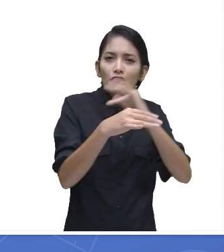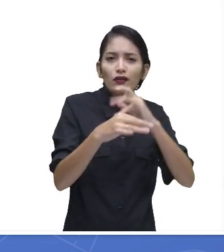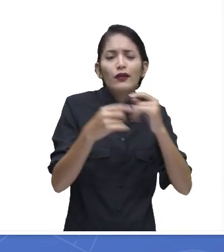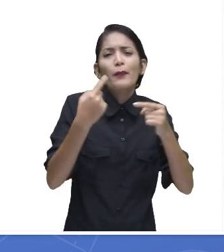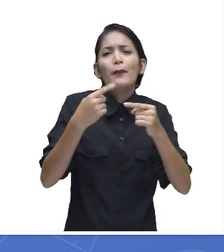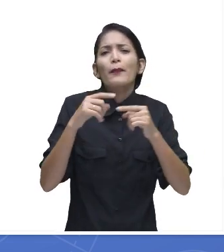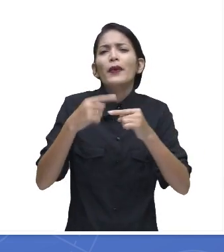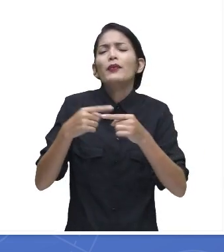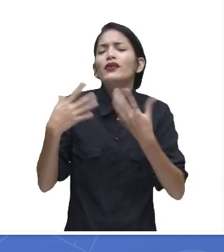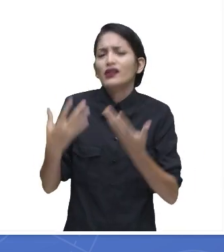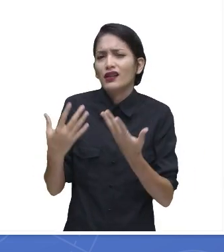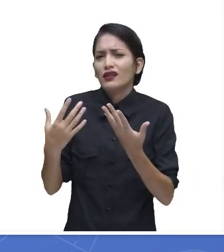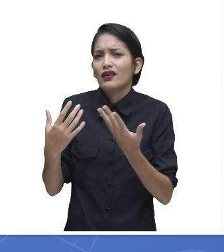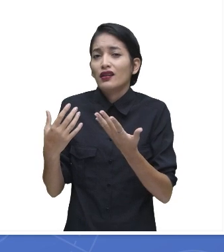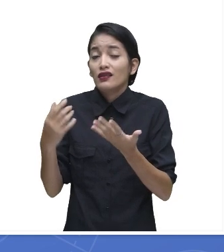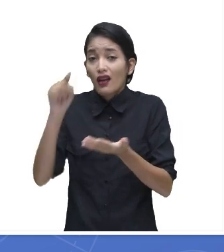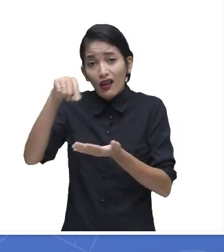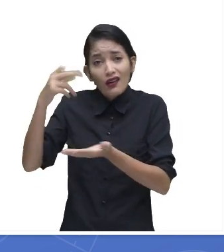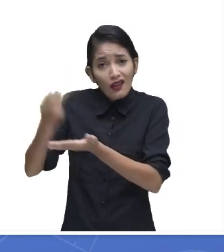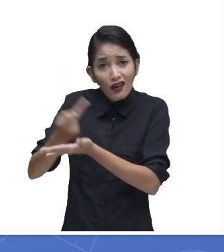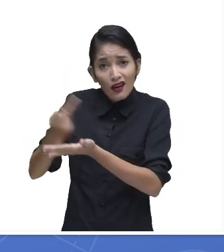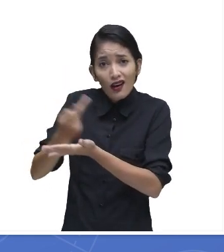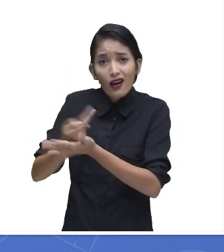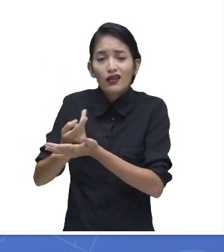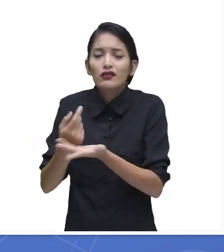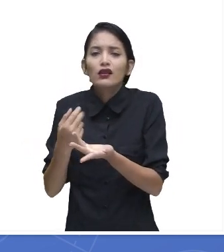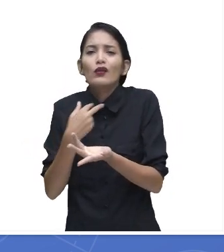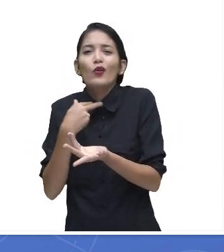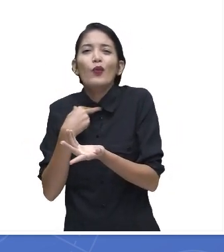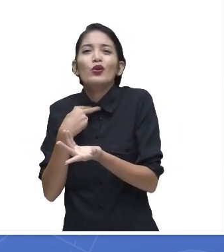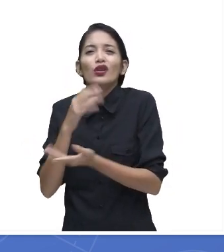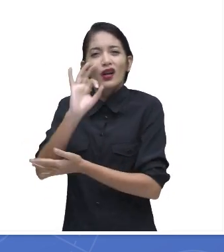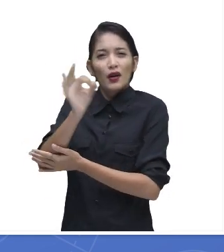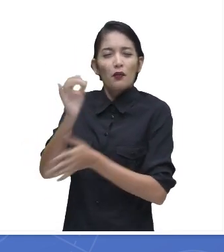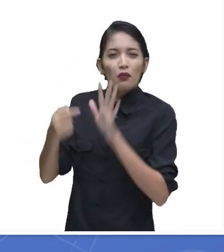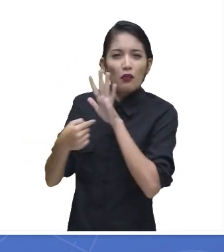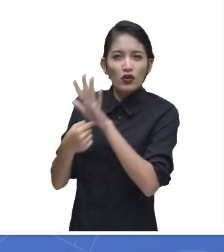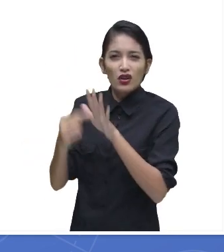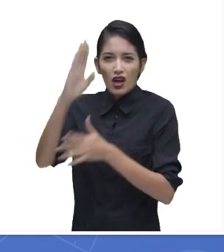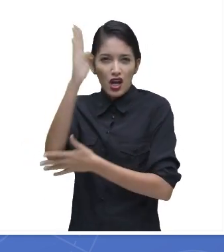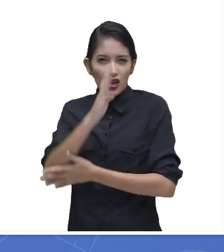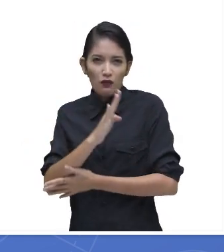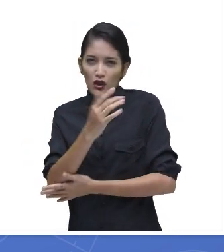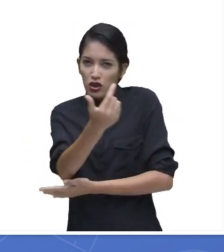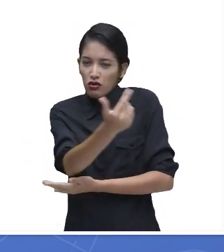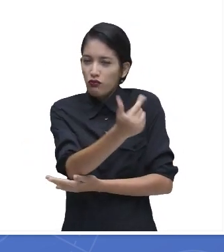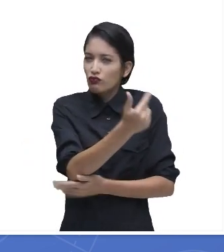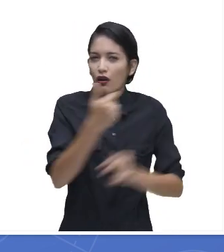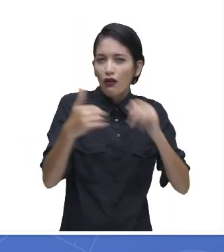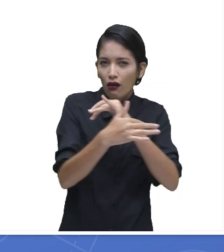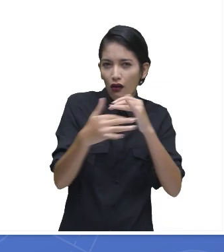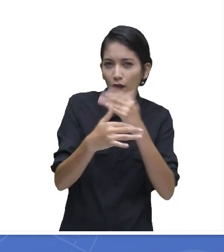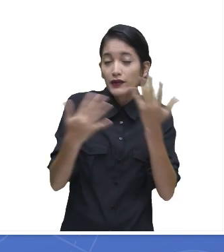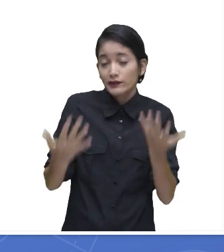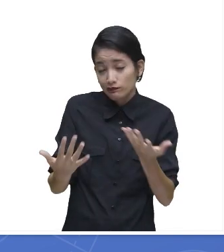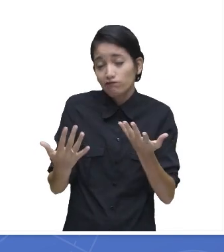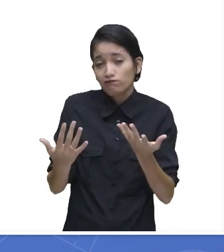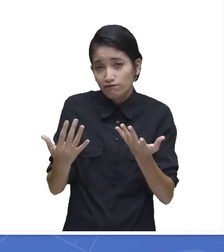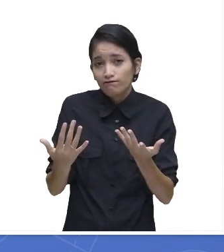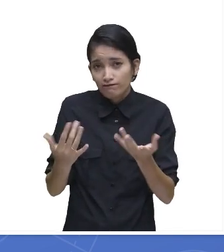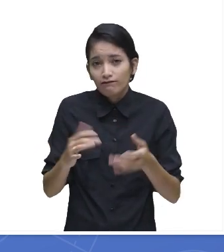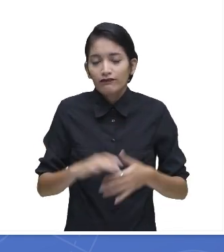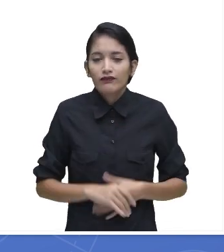né? E ainda diz que não se pode afirmar que no Brasil houve uma urbanização metropolitana também,